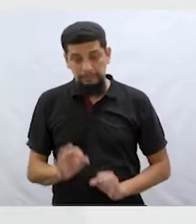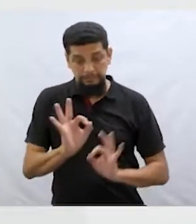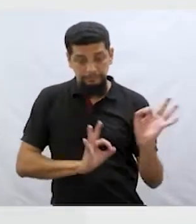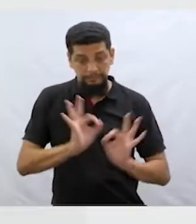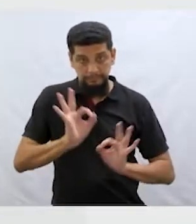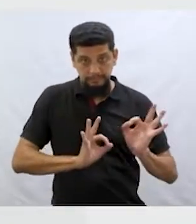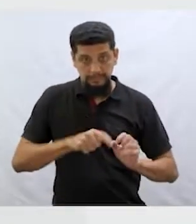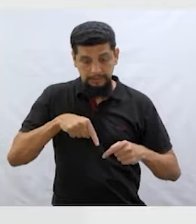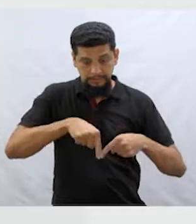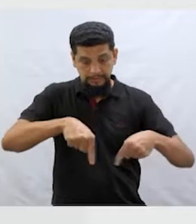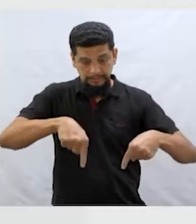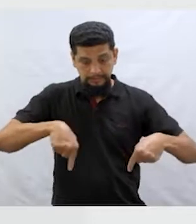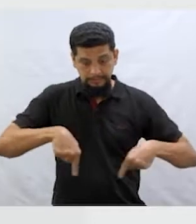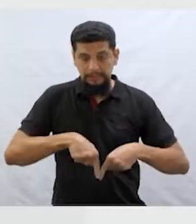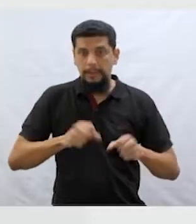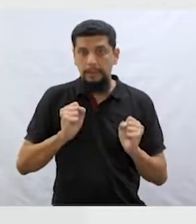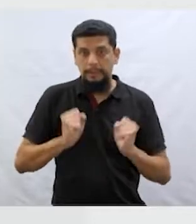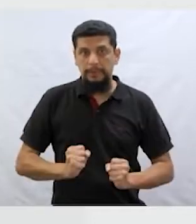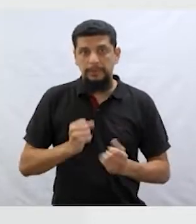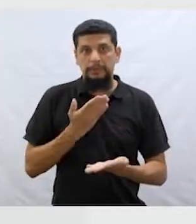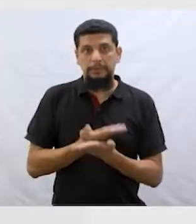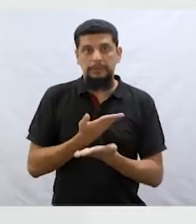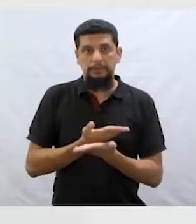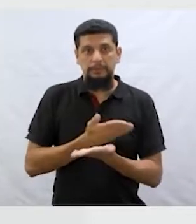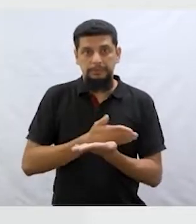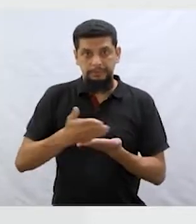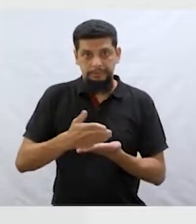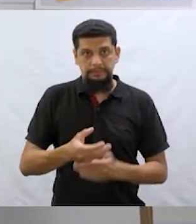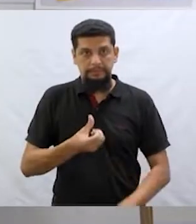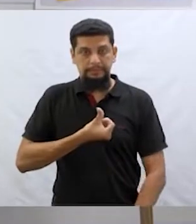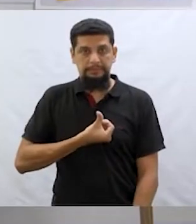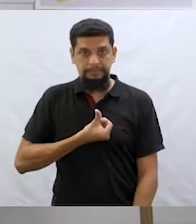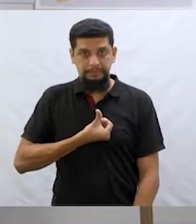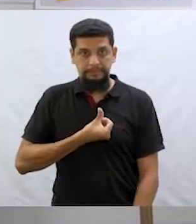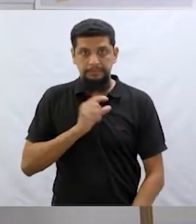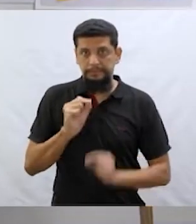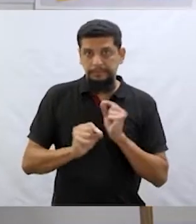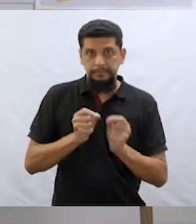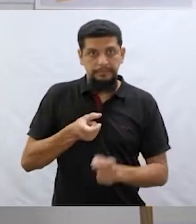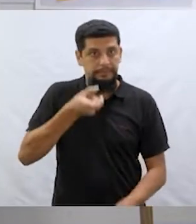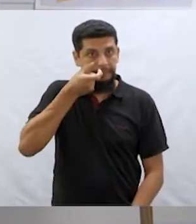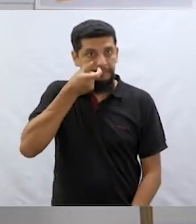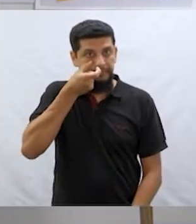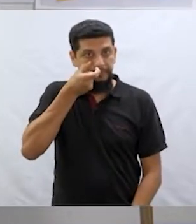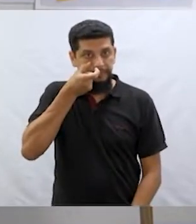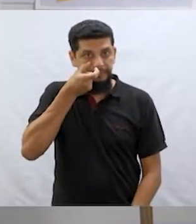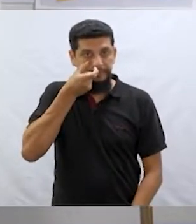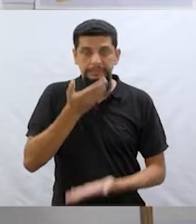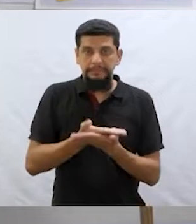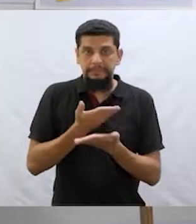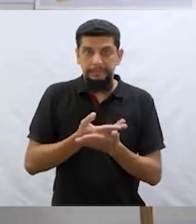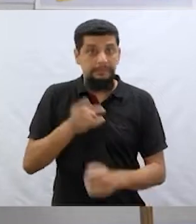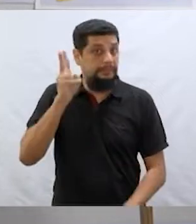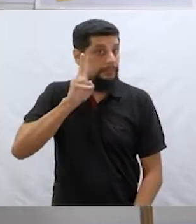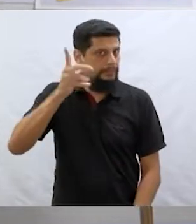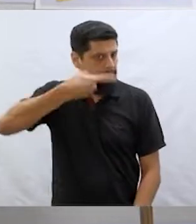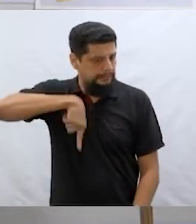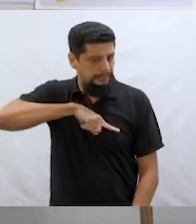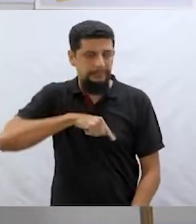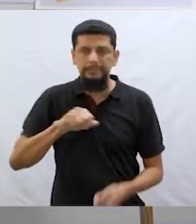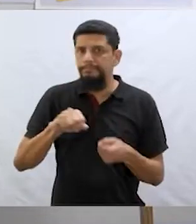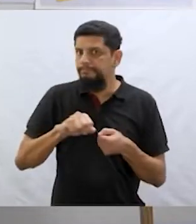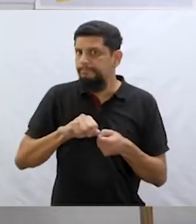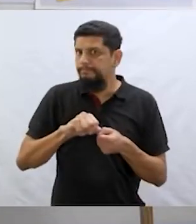prof, para a gente poder começar a nossa aula 6. Quem acompanhou a aula 5 aí e lembra o que